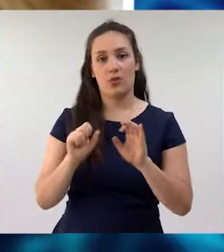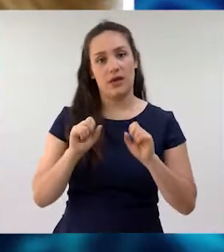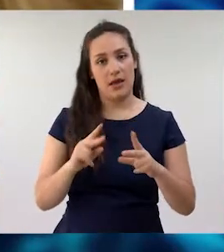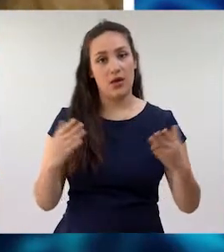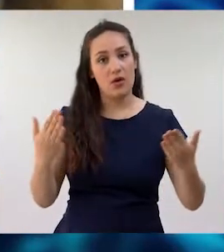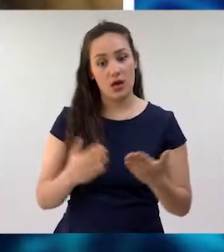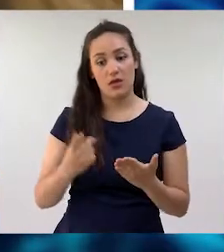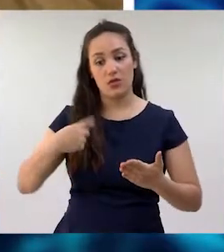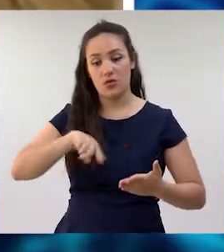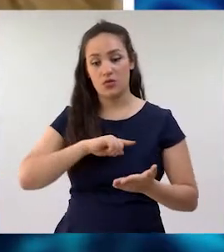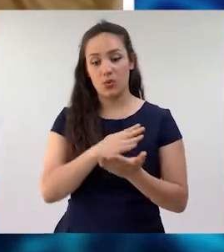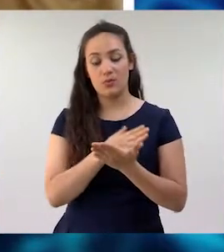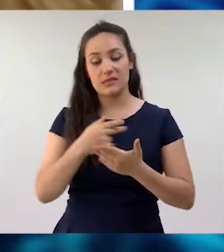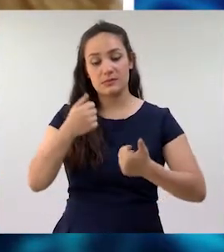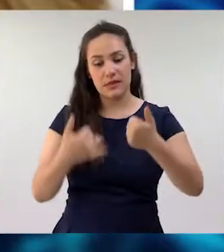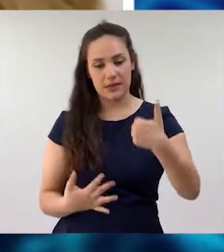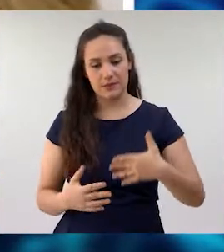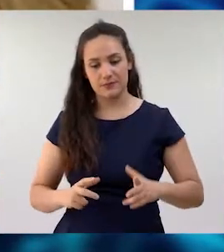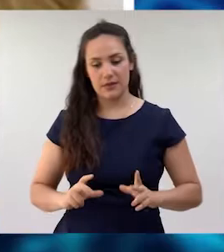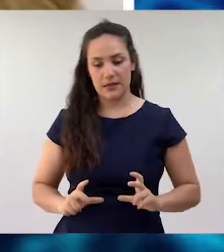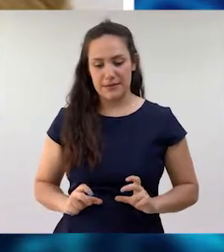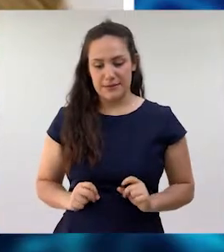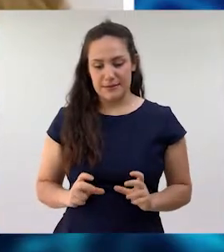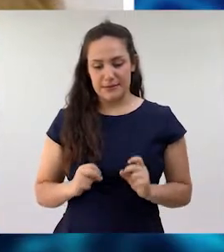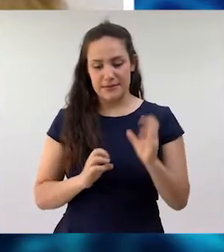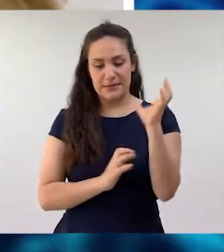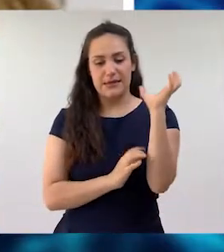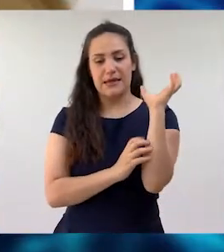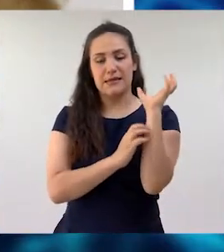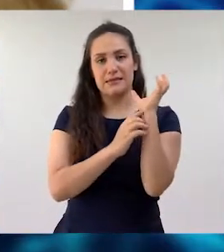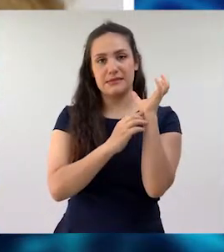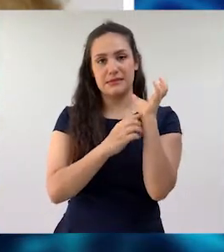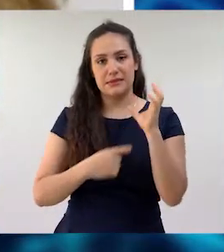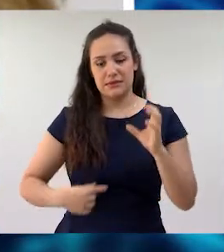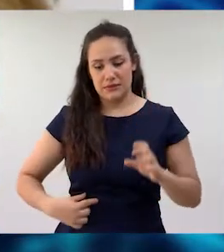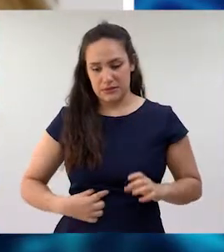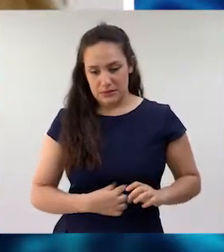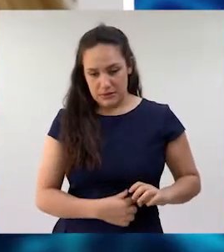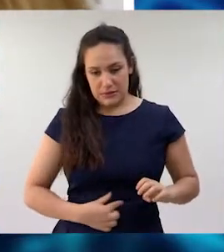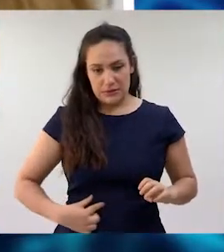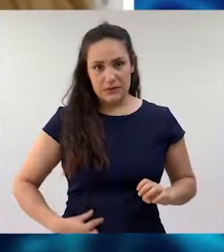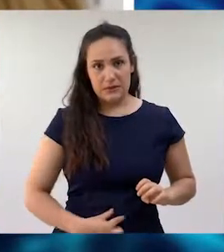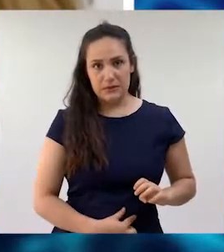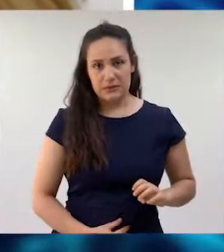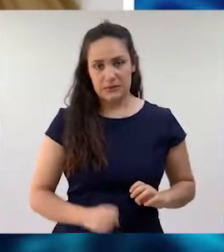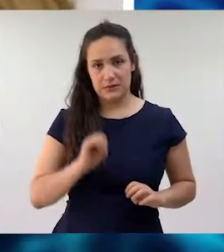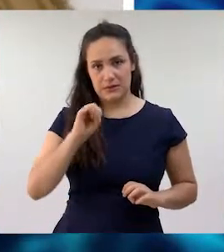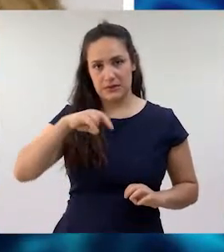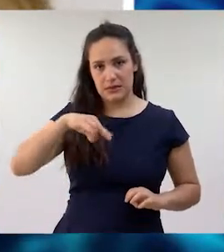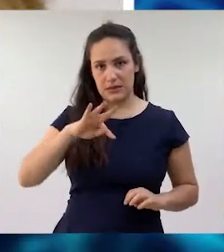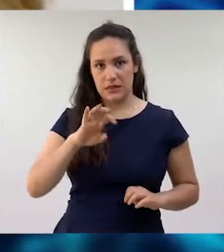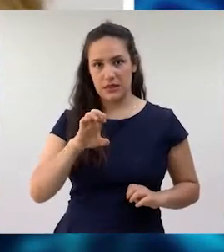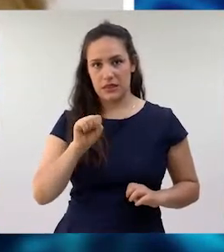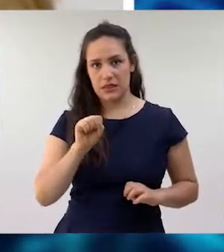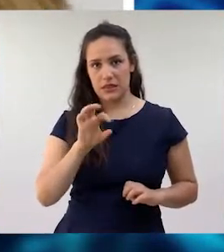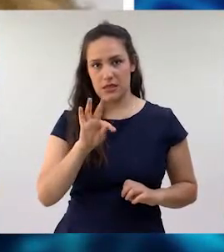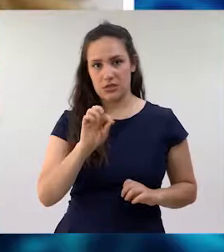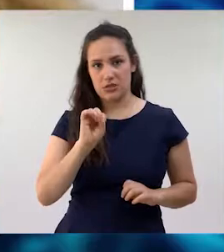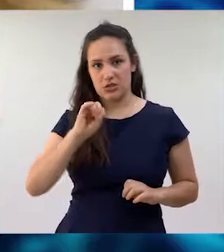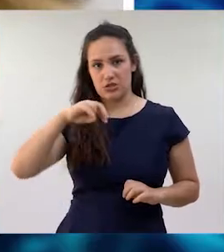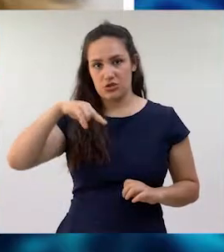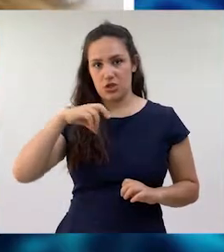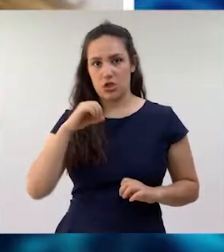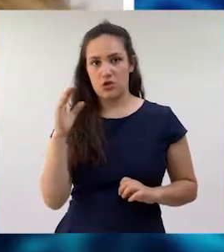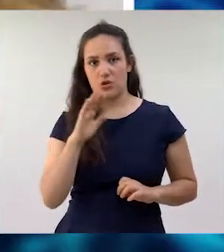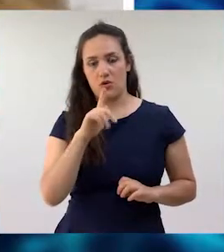Ana, vamos começar falando que o câncer de intestino ao qual a gente está se referindo é o câncer de intestino grosso.